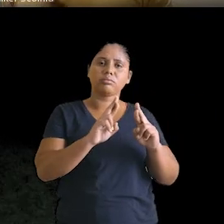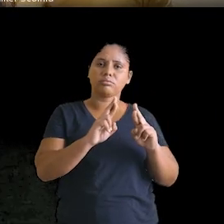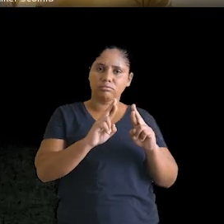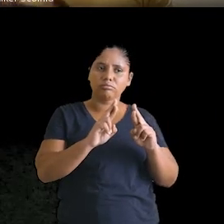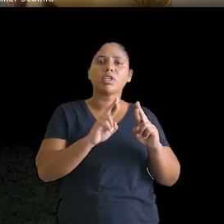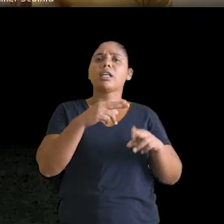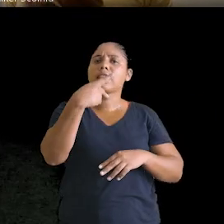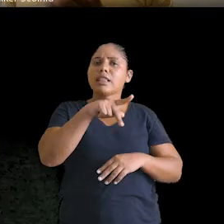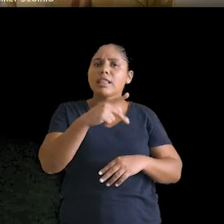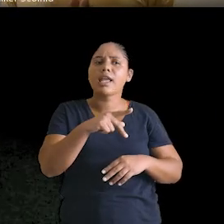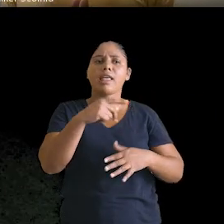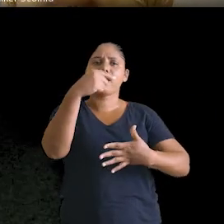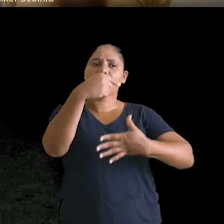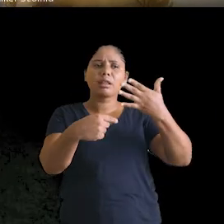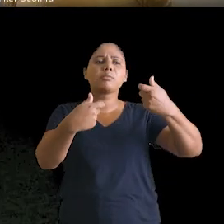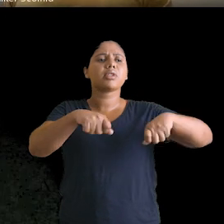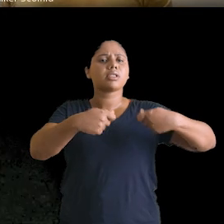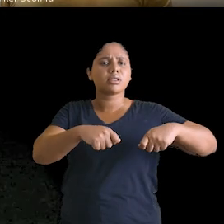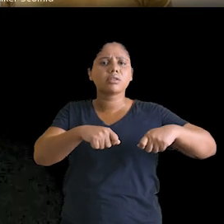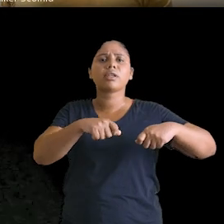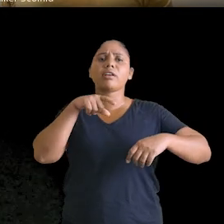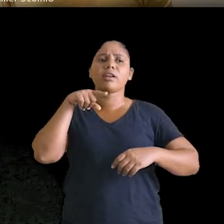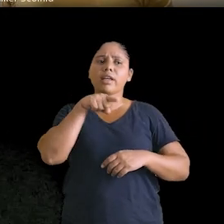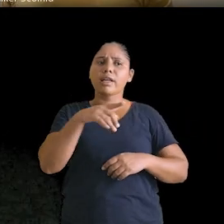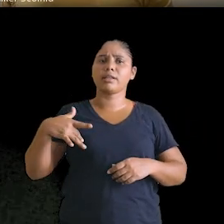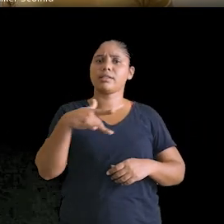também a saúde tanto da pessoa gestante quanto do bebê.